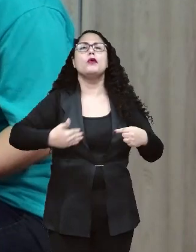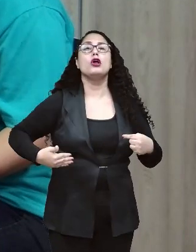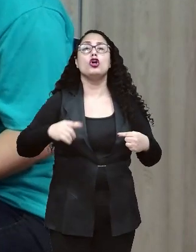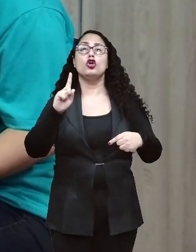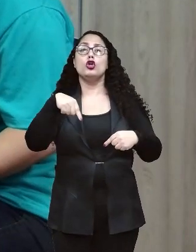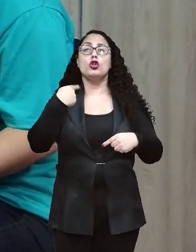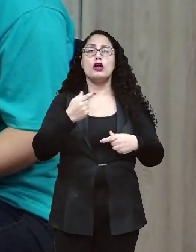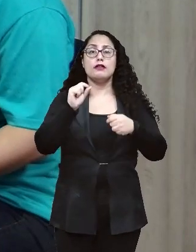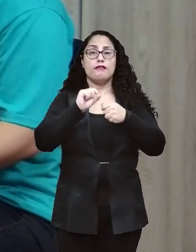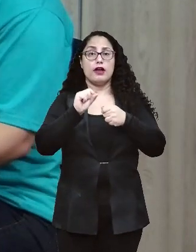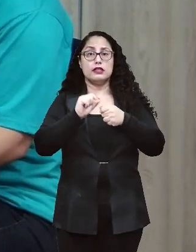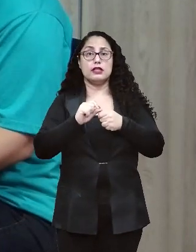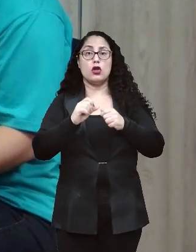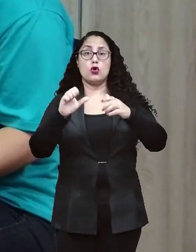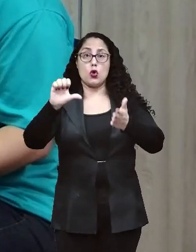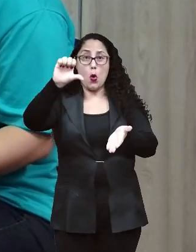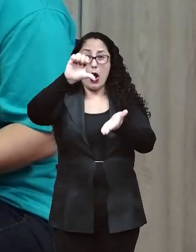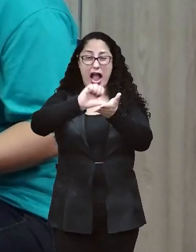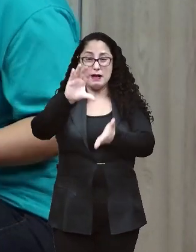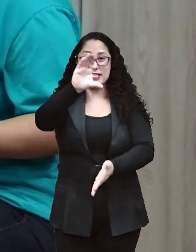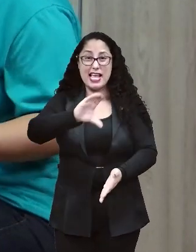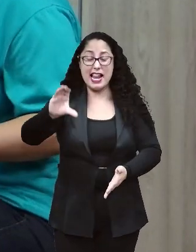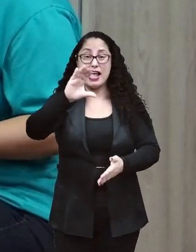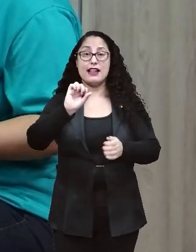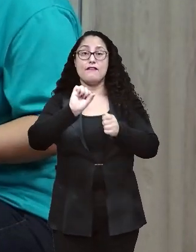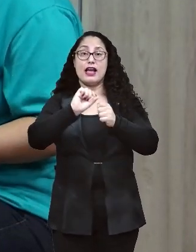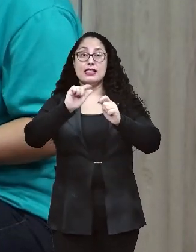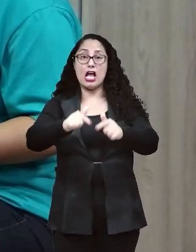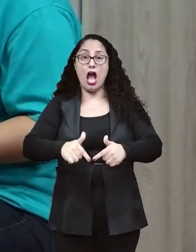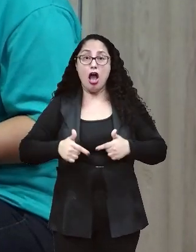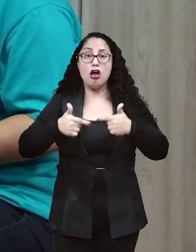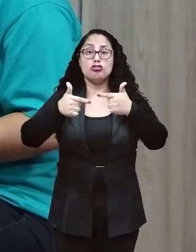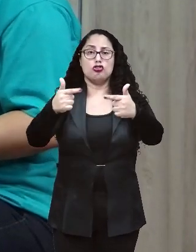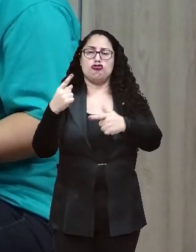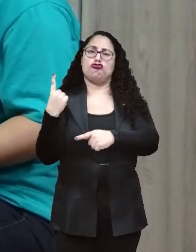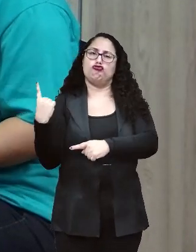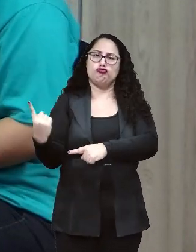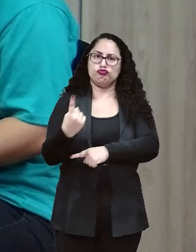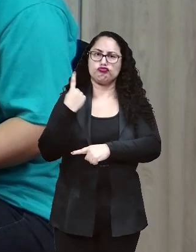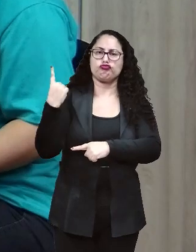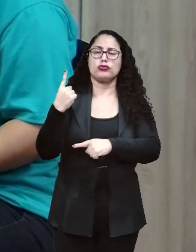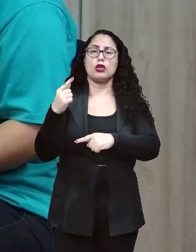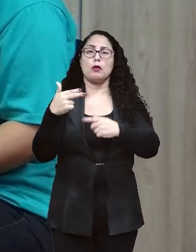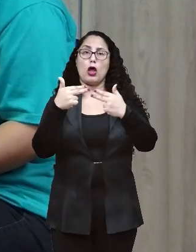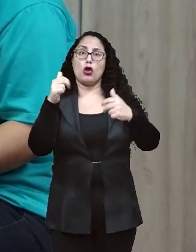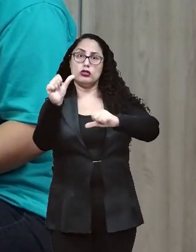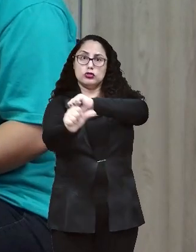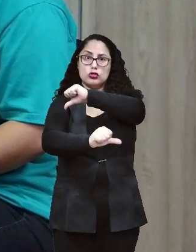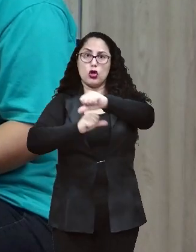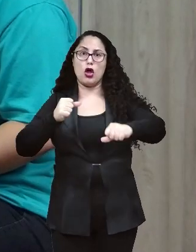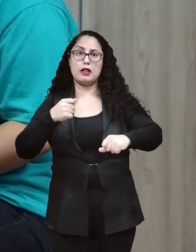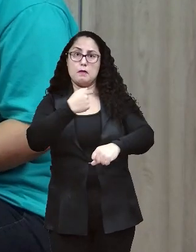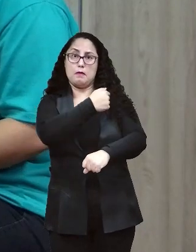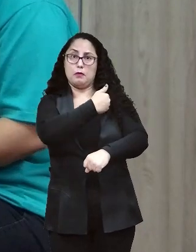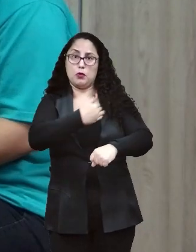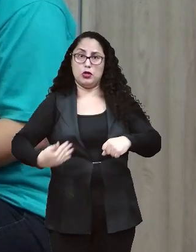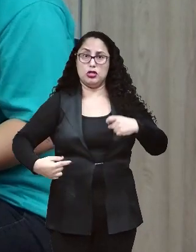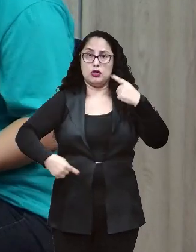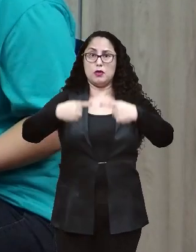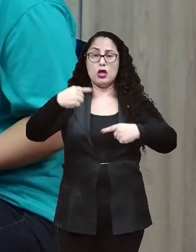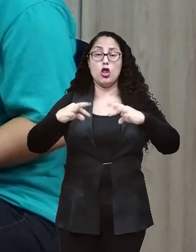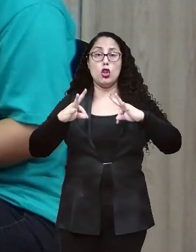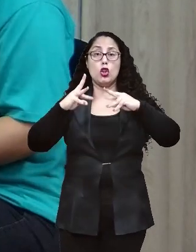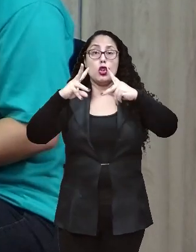está fazendo aqui, o que o Campus Ceilândia faz, são ações individuais, né? Quando uma coisa vira política pública, todo